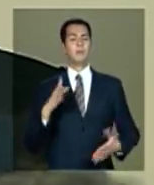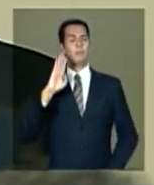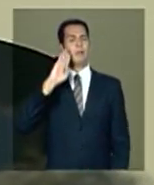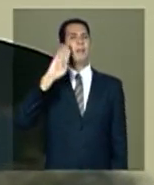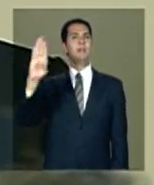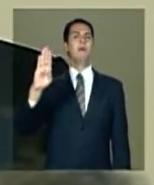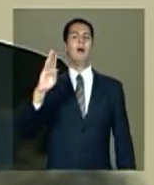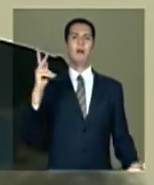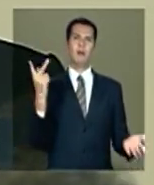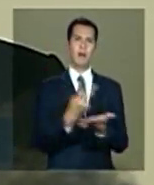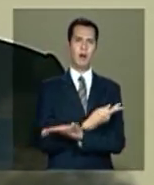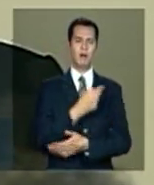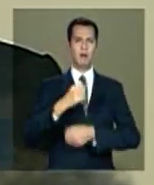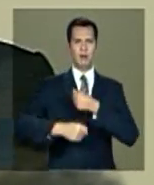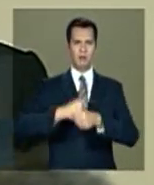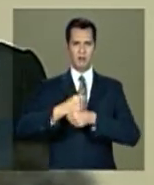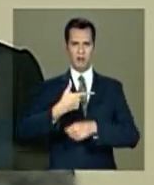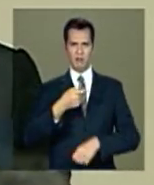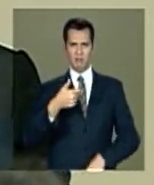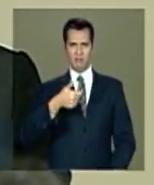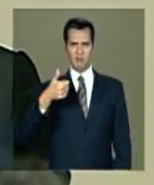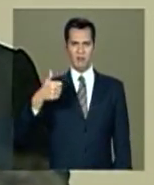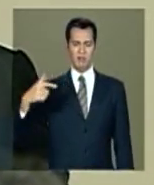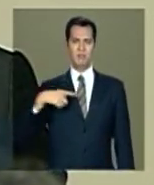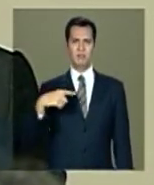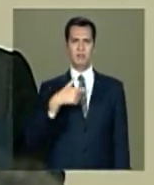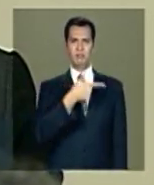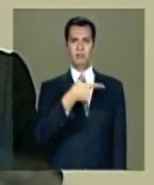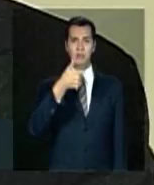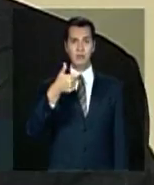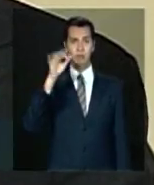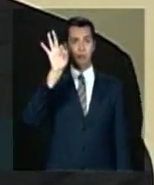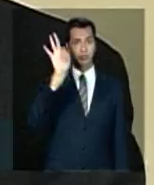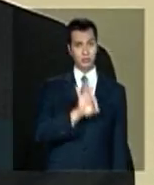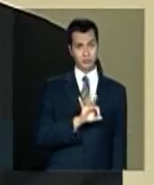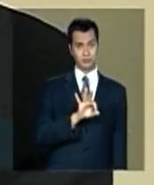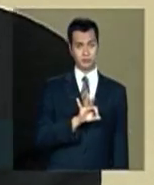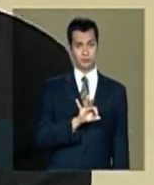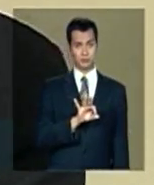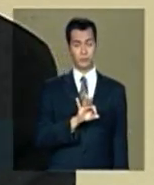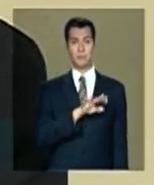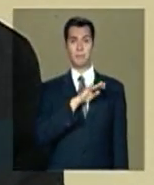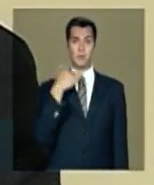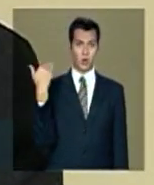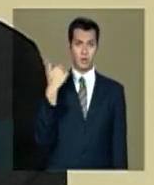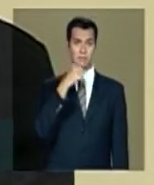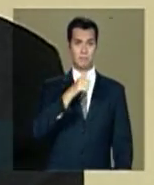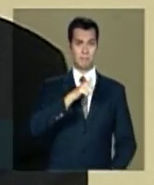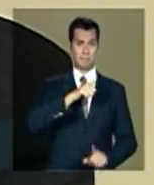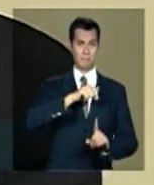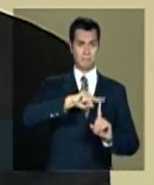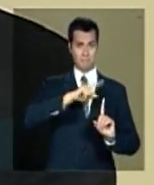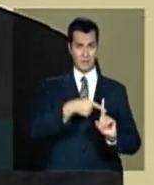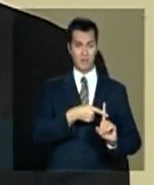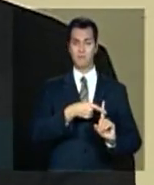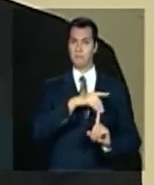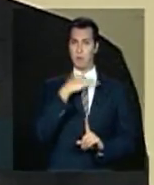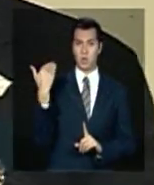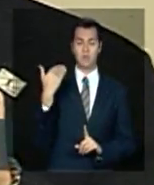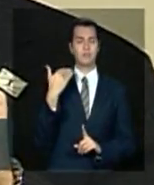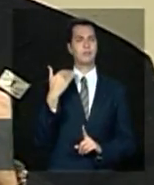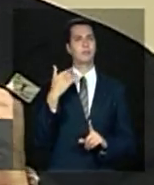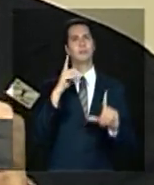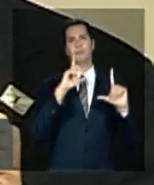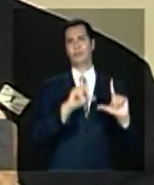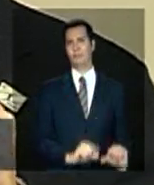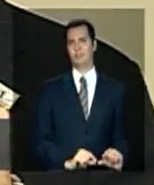Impacto que nós tivemos de 2011 foi a redução de 20 o cento dos óbitos maternos para todo mundo aqui